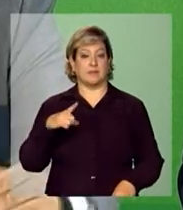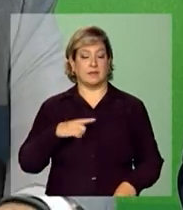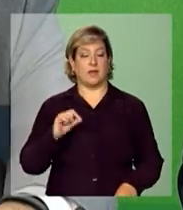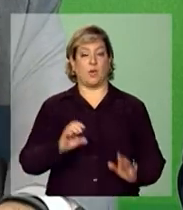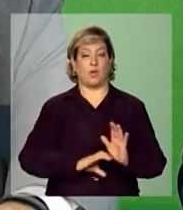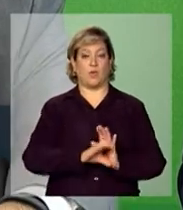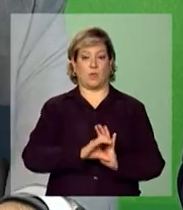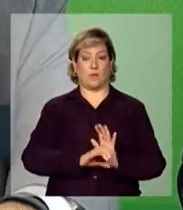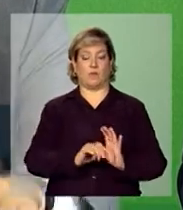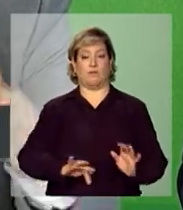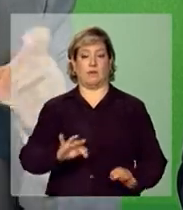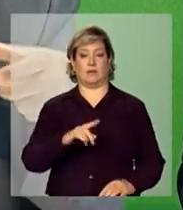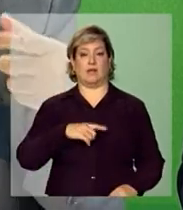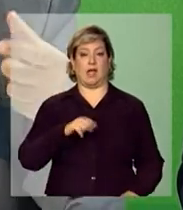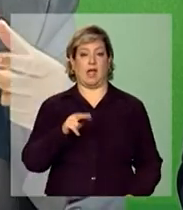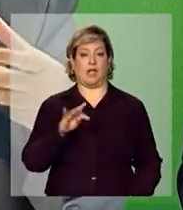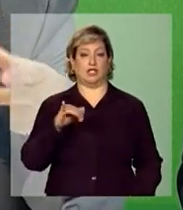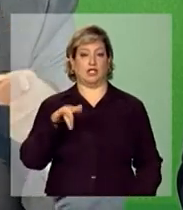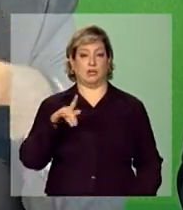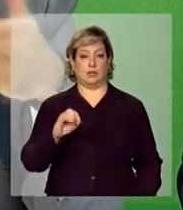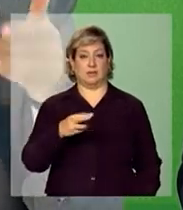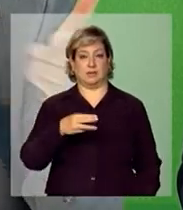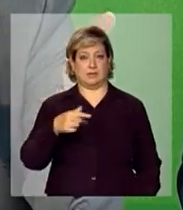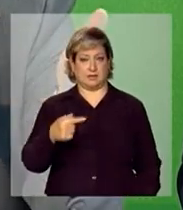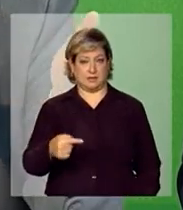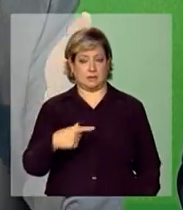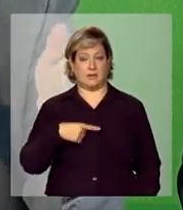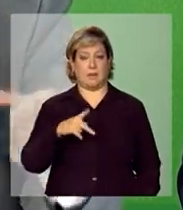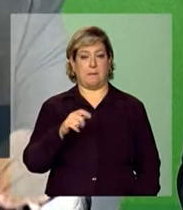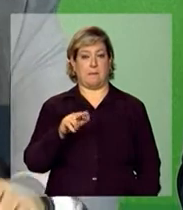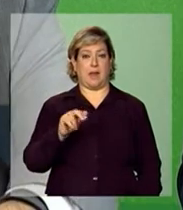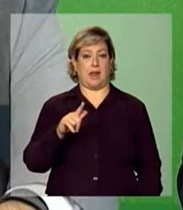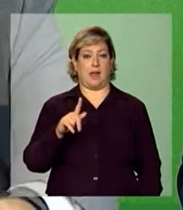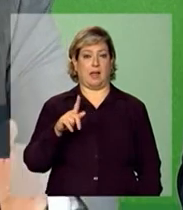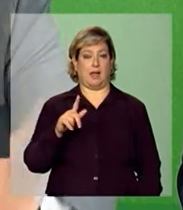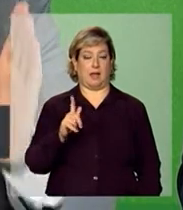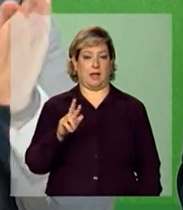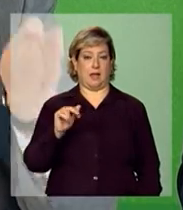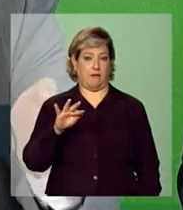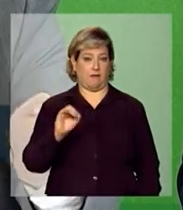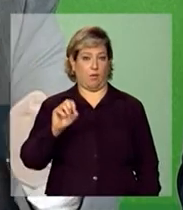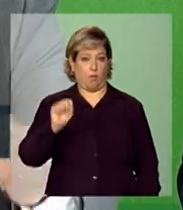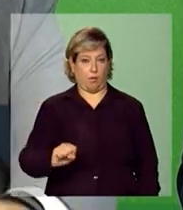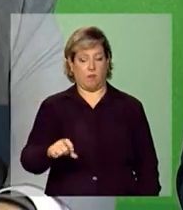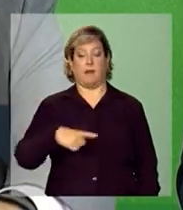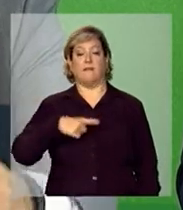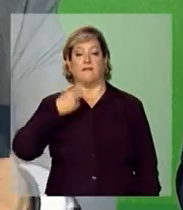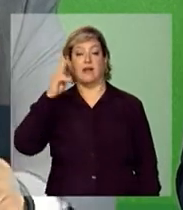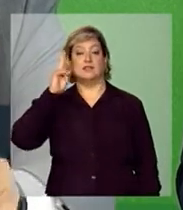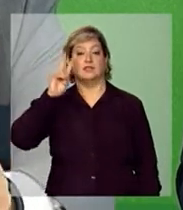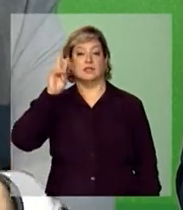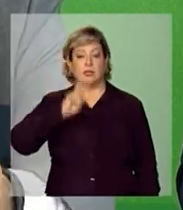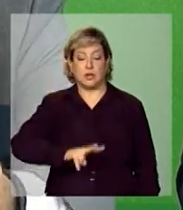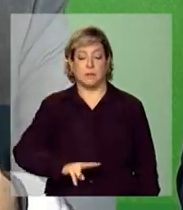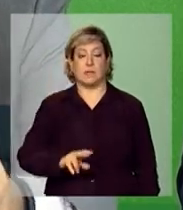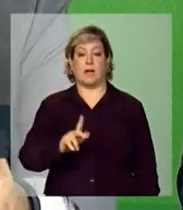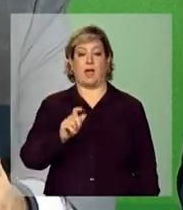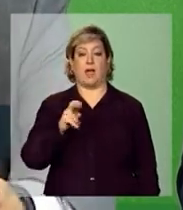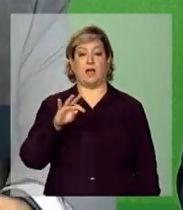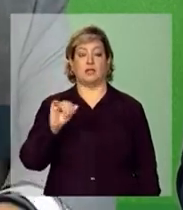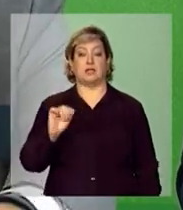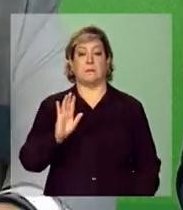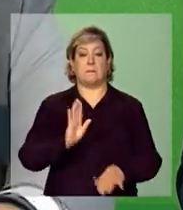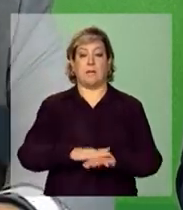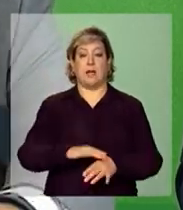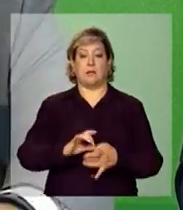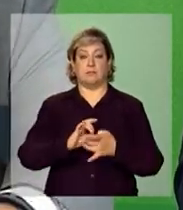8º fala de um contrato de gestão que pode ser feito com essa administração assimilando metas e inclusive com garantia de mais autonomia